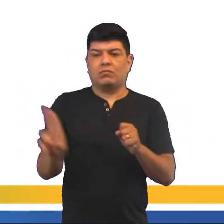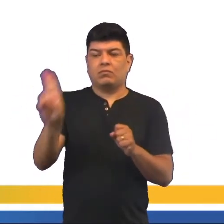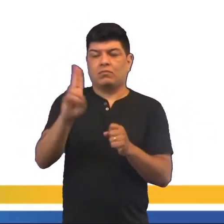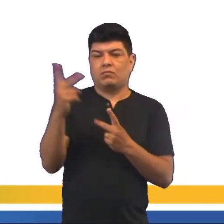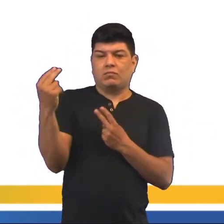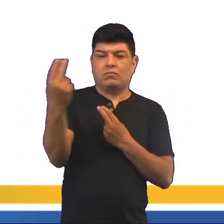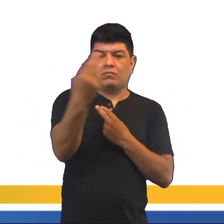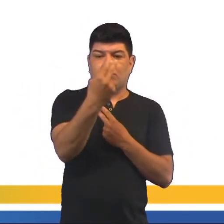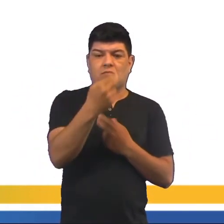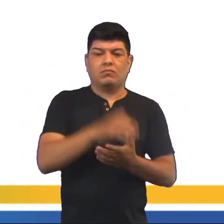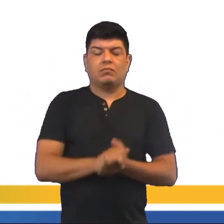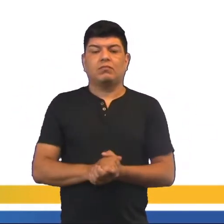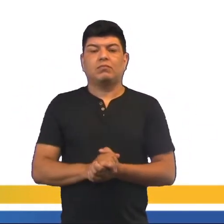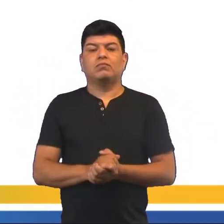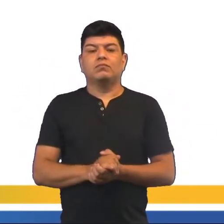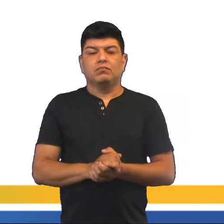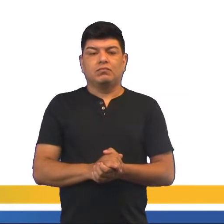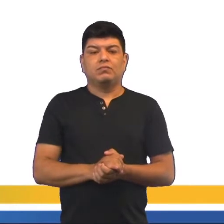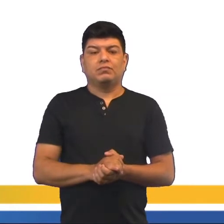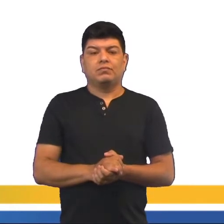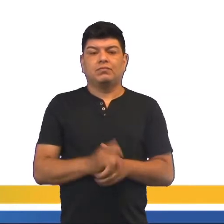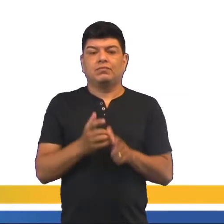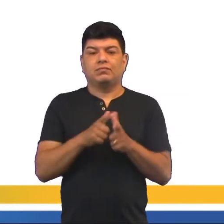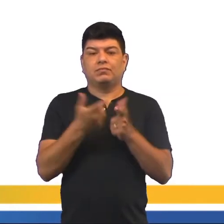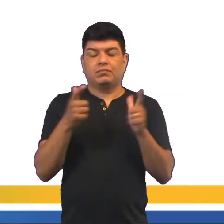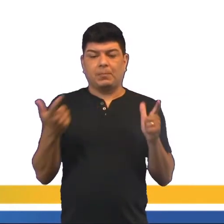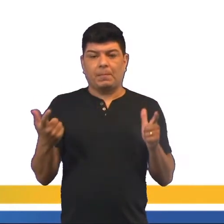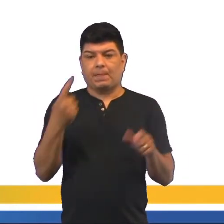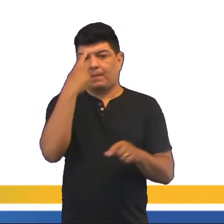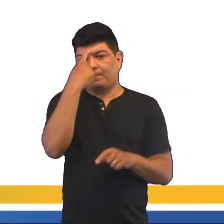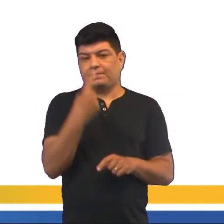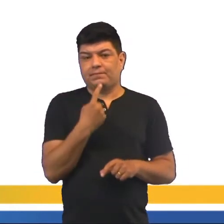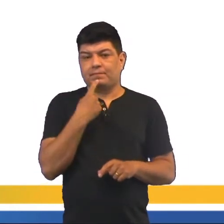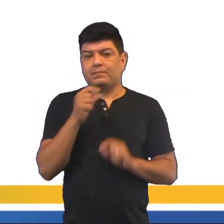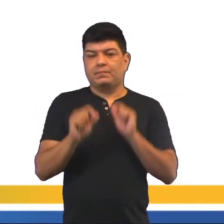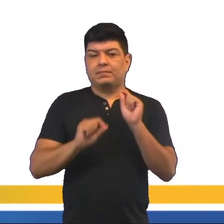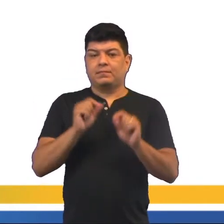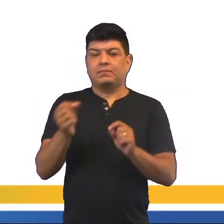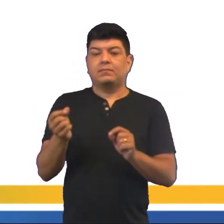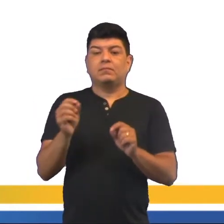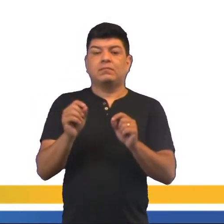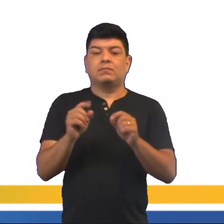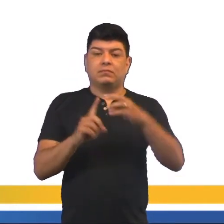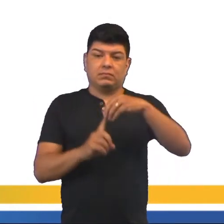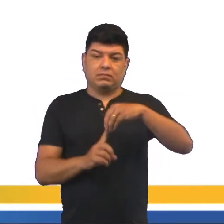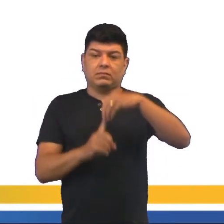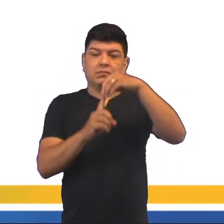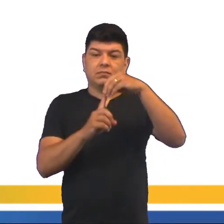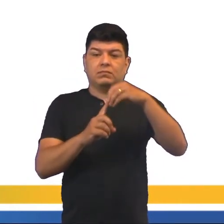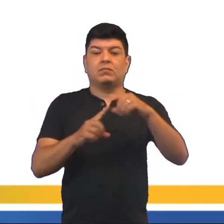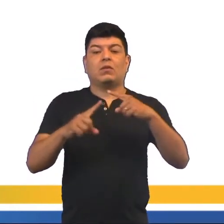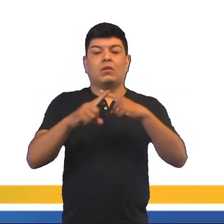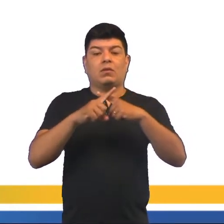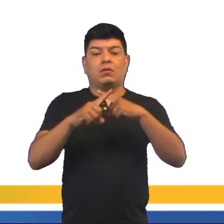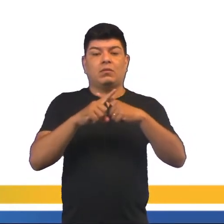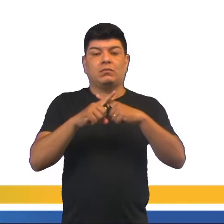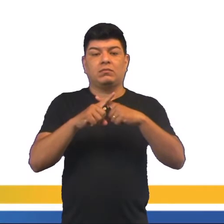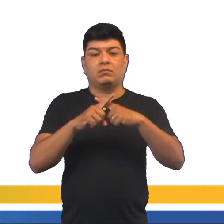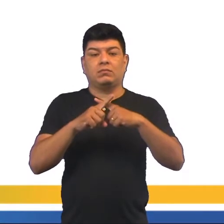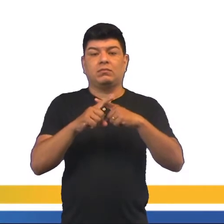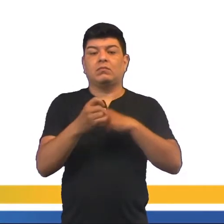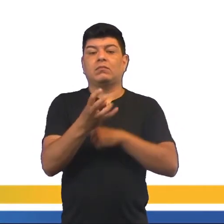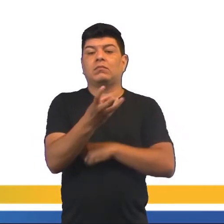mesmas medições. Ao ampliar a figura, nós adicionamos unidade ou